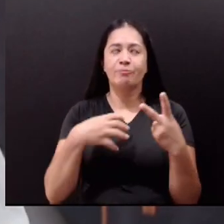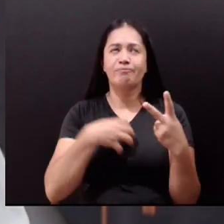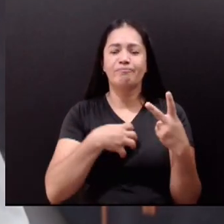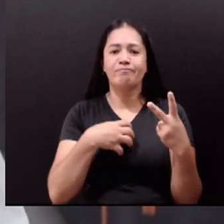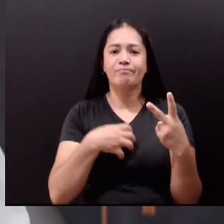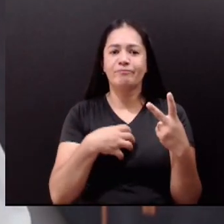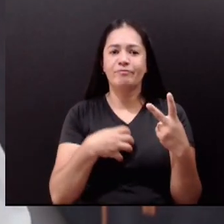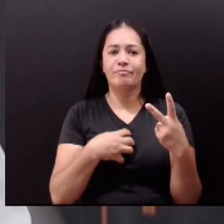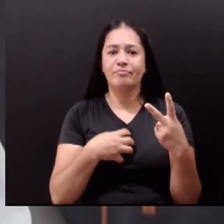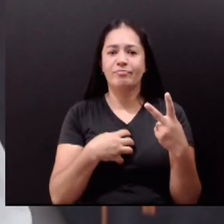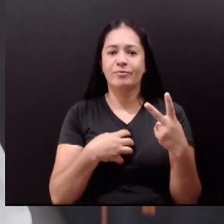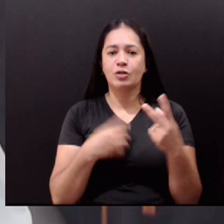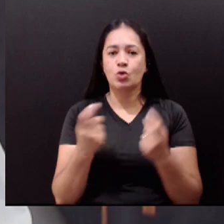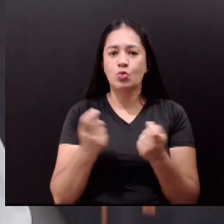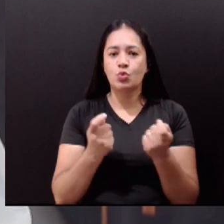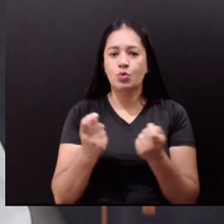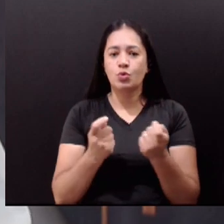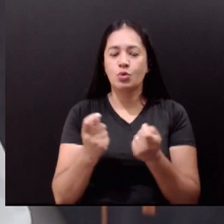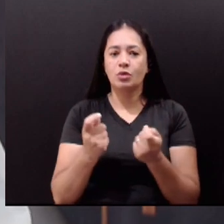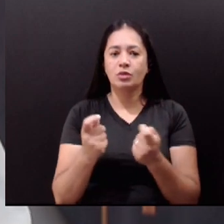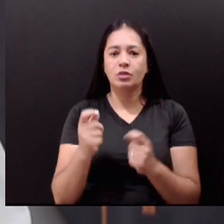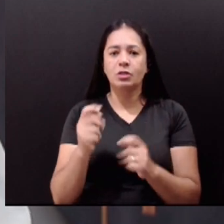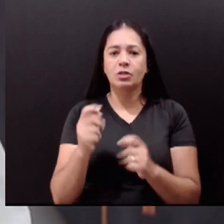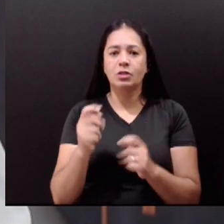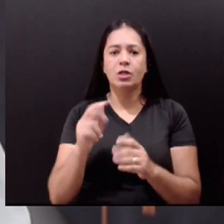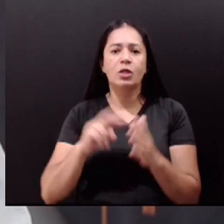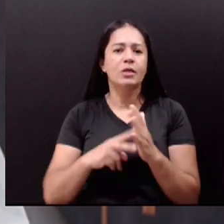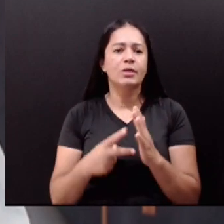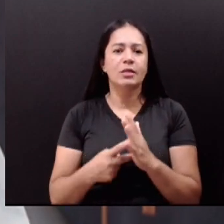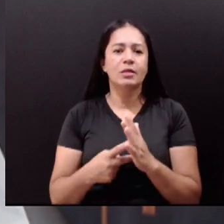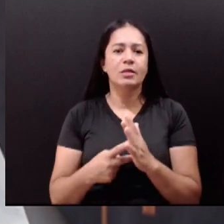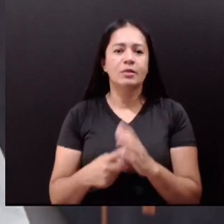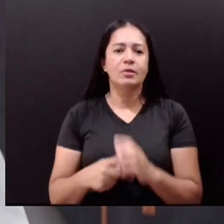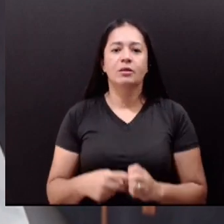autorregulação, né. O que Uhum. que é autorregulação? Eu,